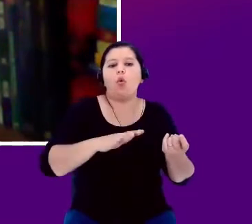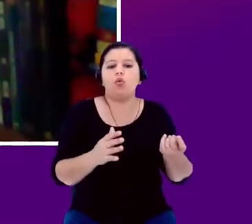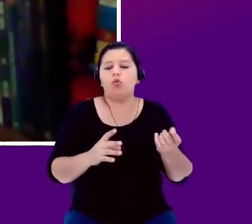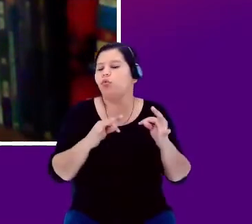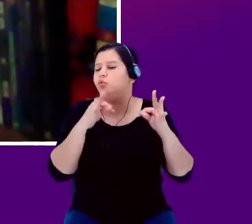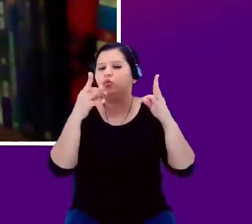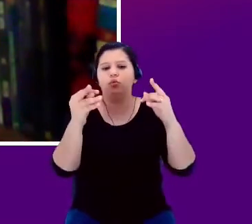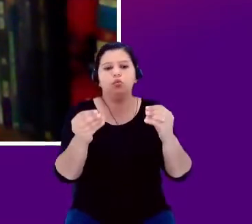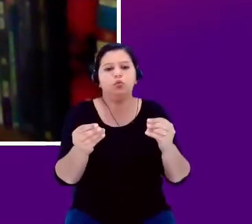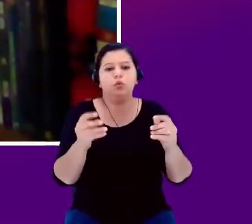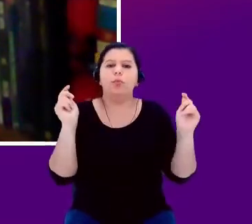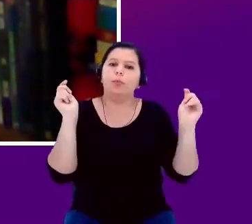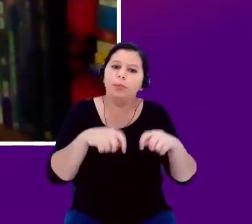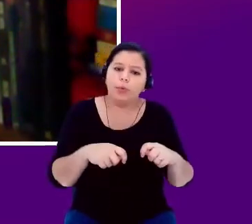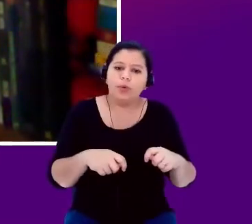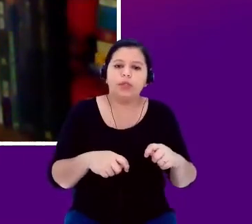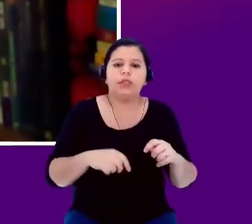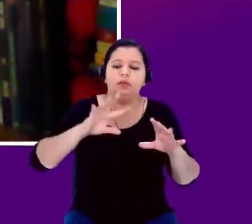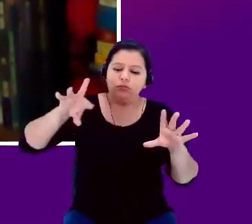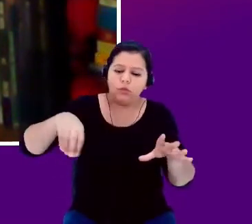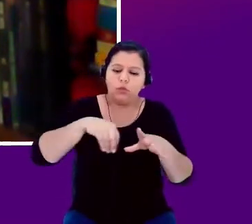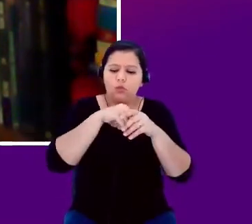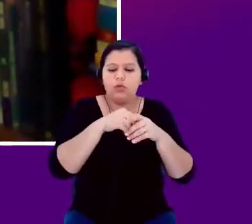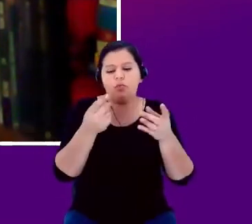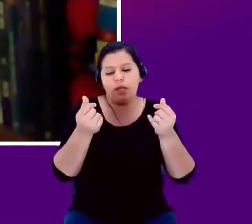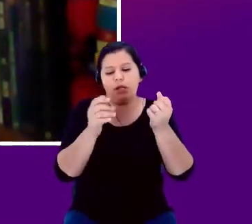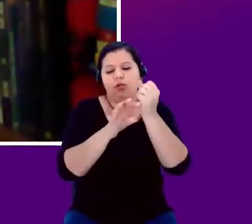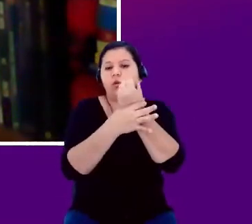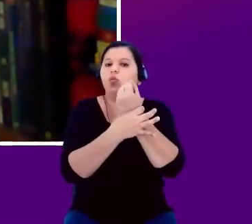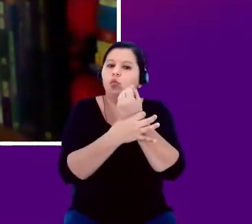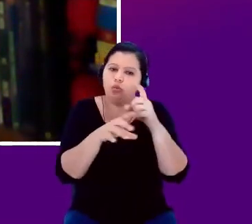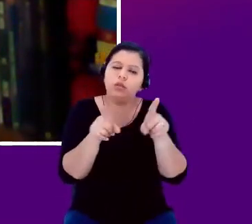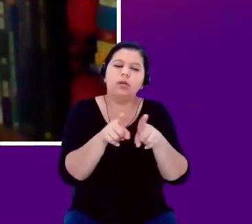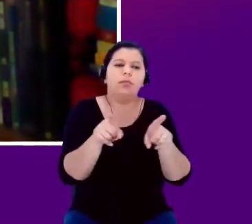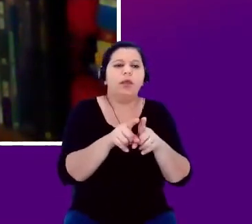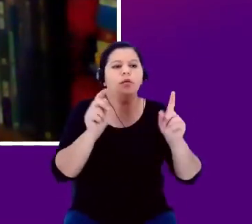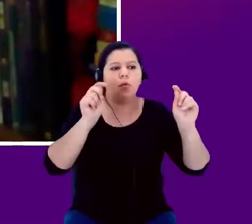claro, incluído aí nesse contexto, né, ele possa